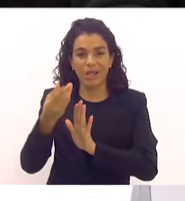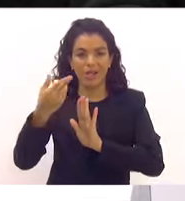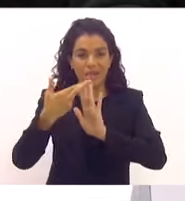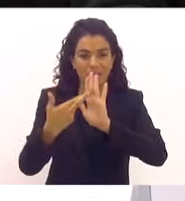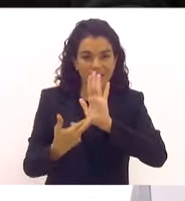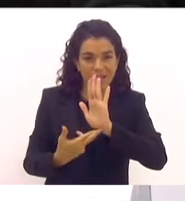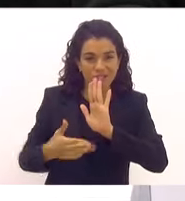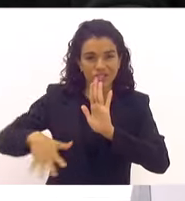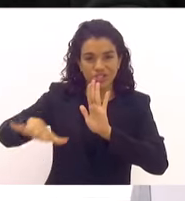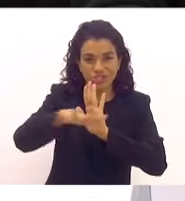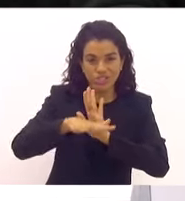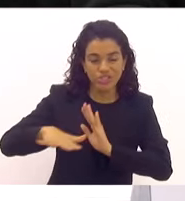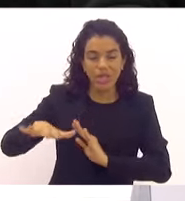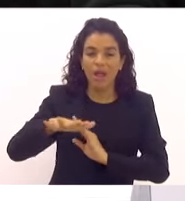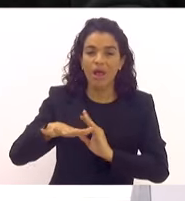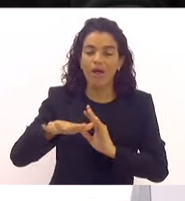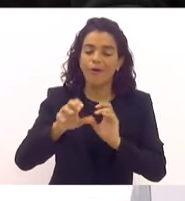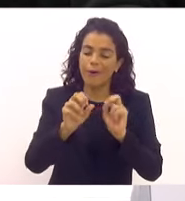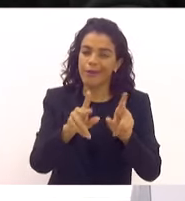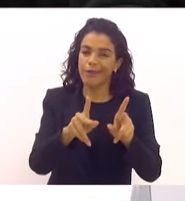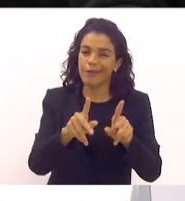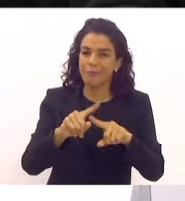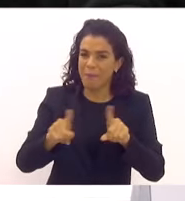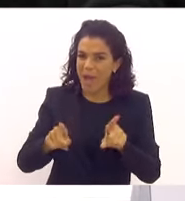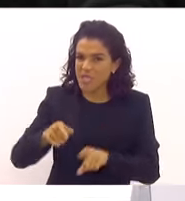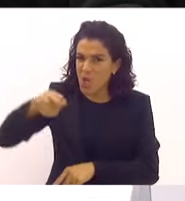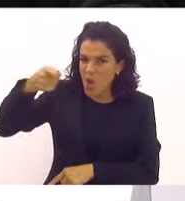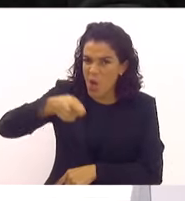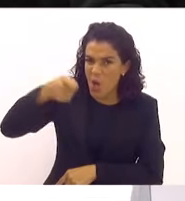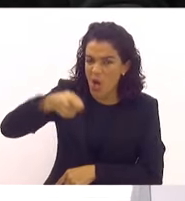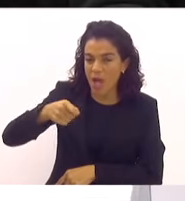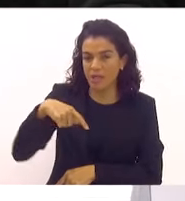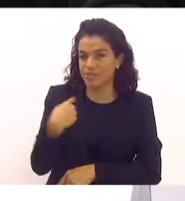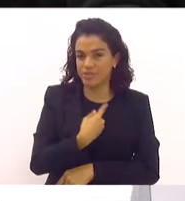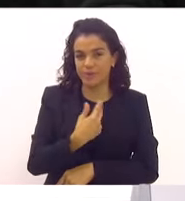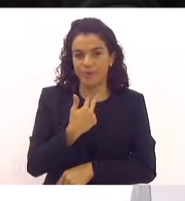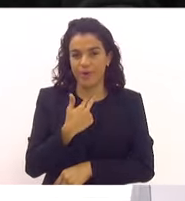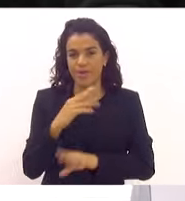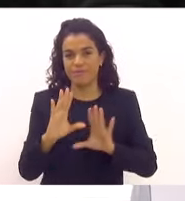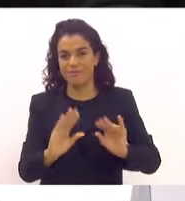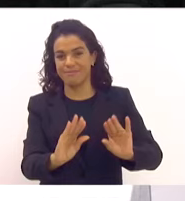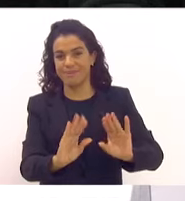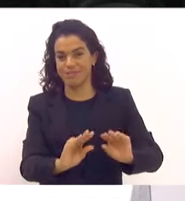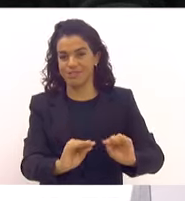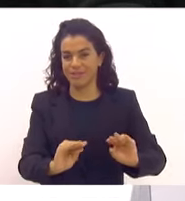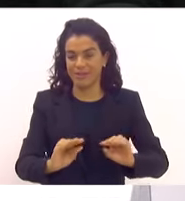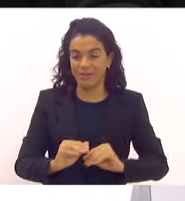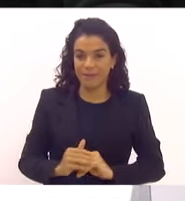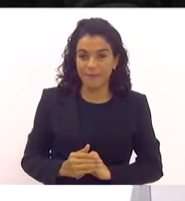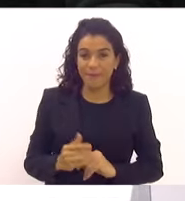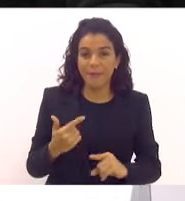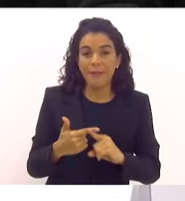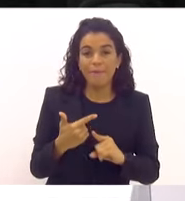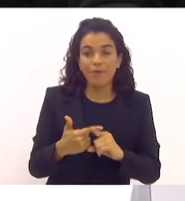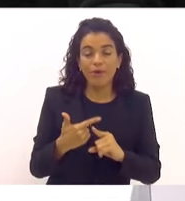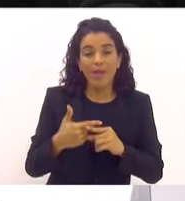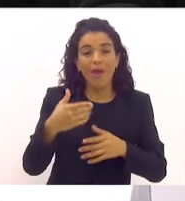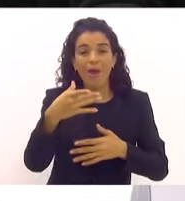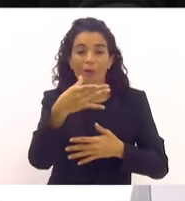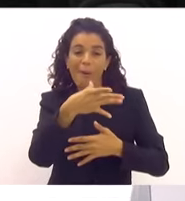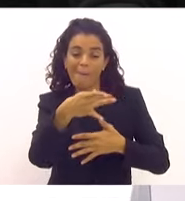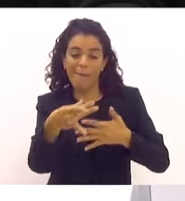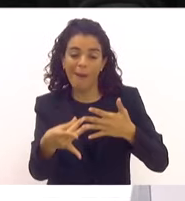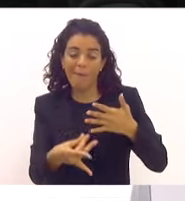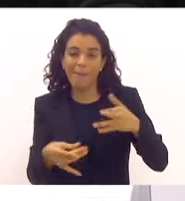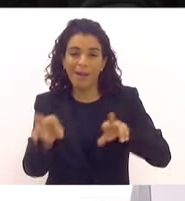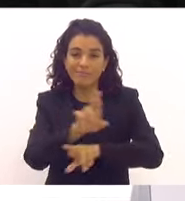etc. Mas, obrigatoriamente, nós não podemos fazer isso. A peculiaridade é diferente em cada um dos